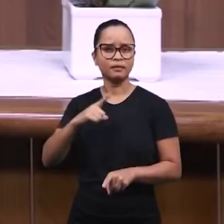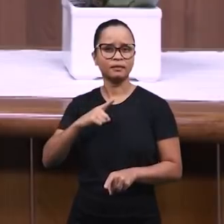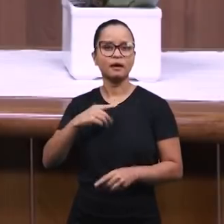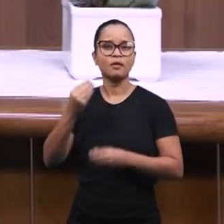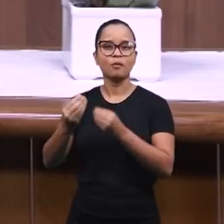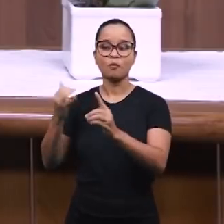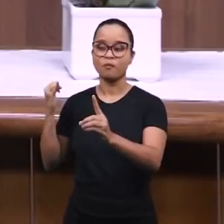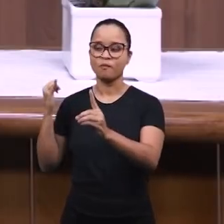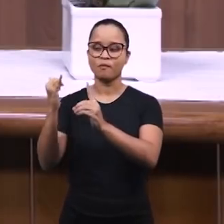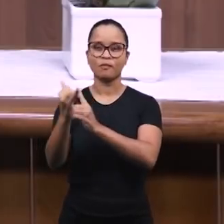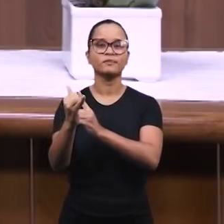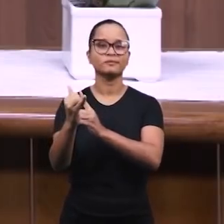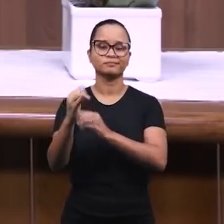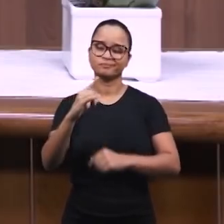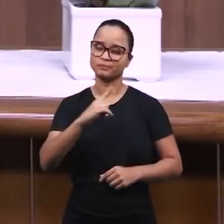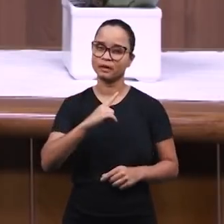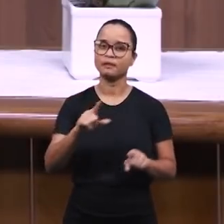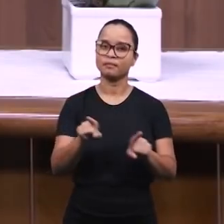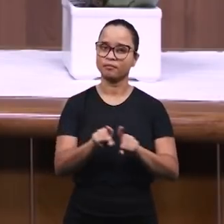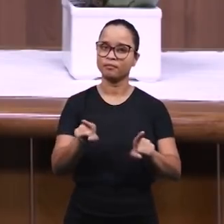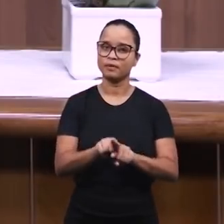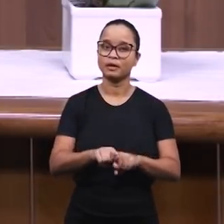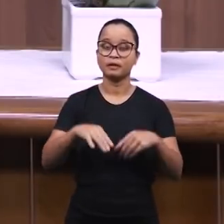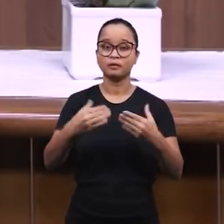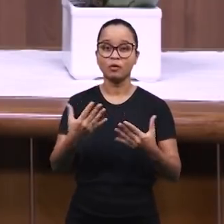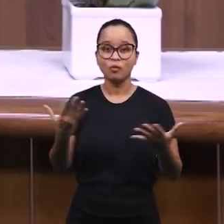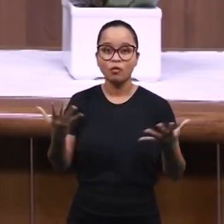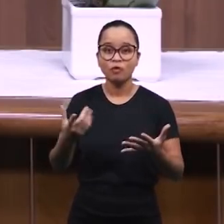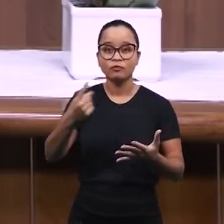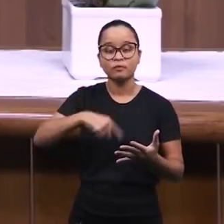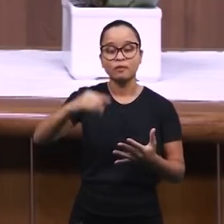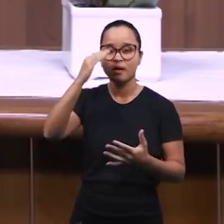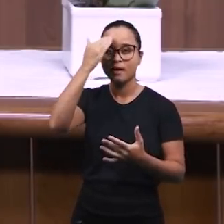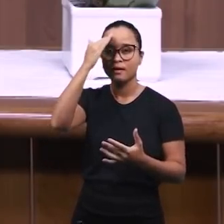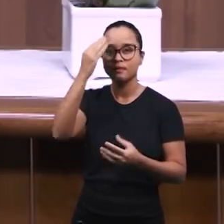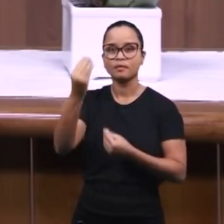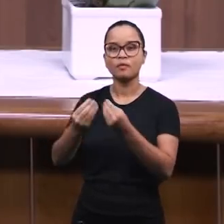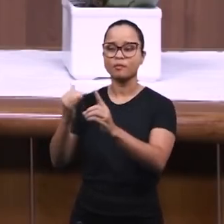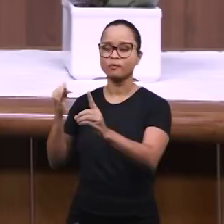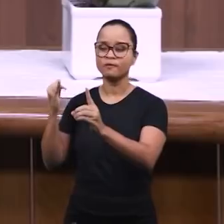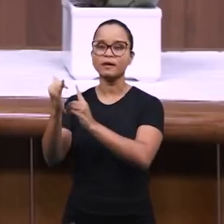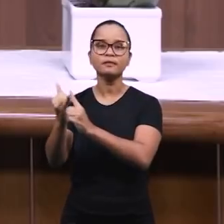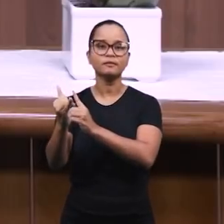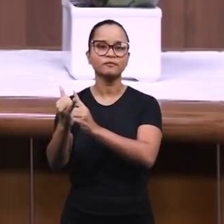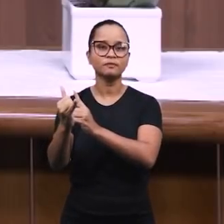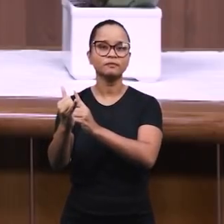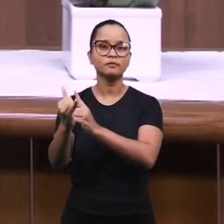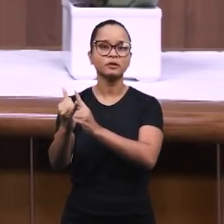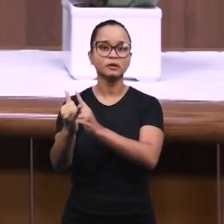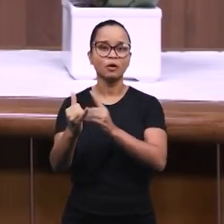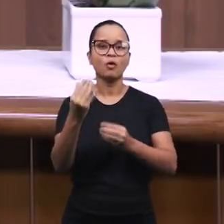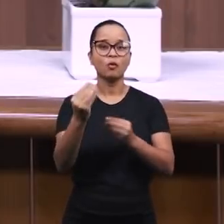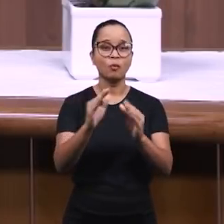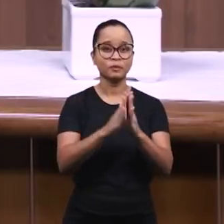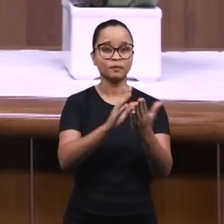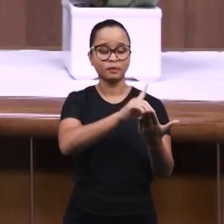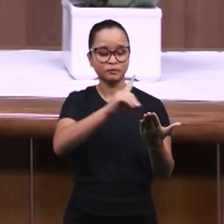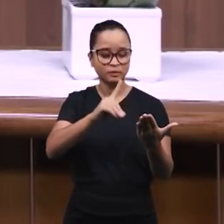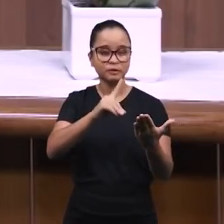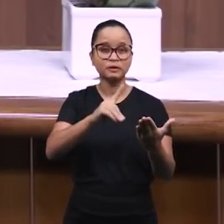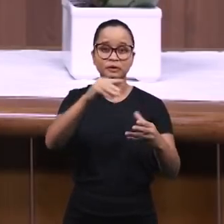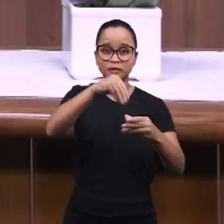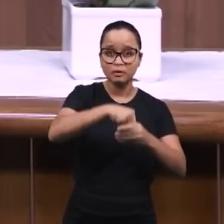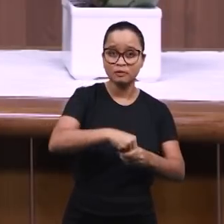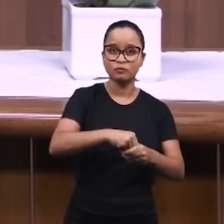E nós hoje vamos ver uma forma de aplicação profética daquilo que está escrito na Bíblia às nossas vidas,